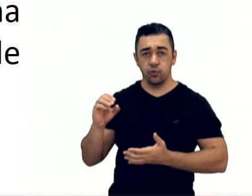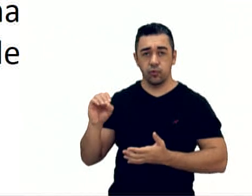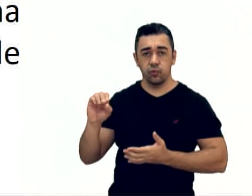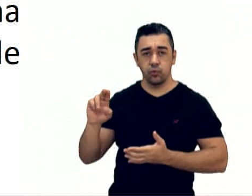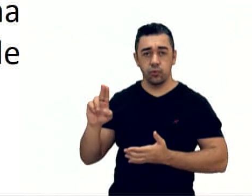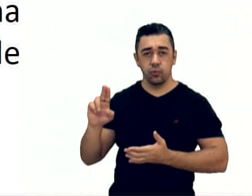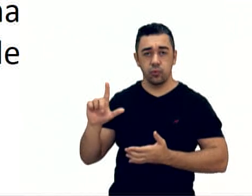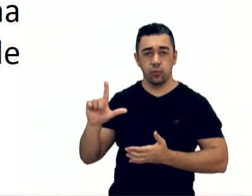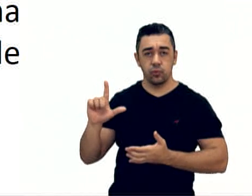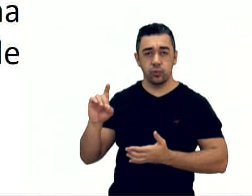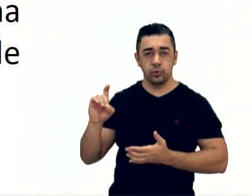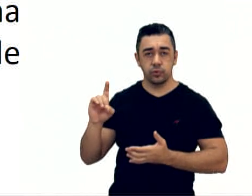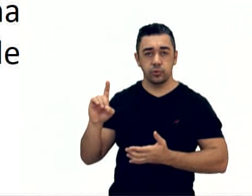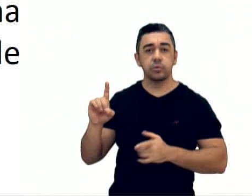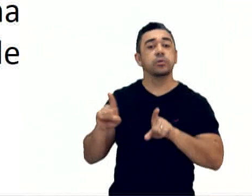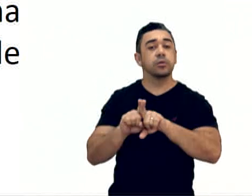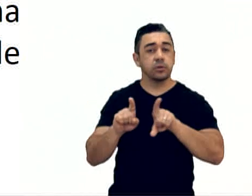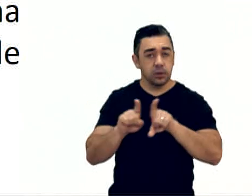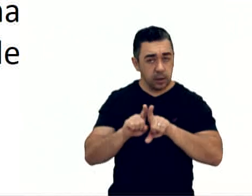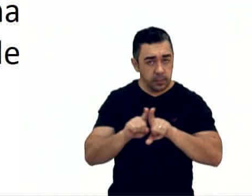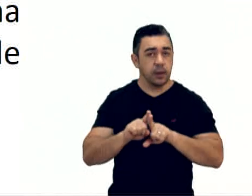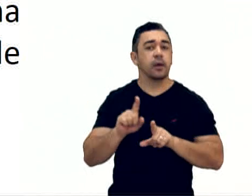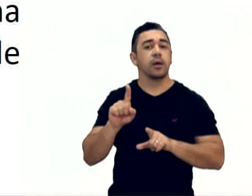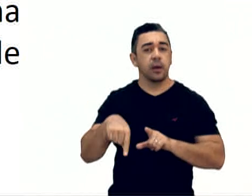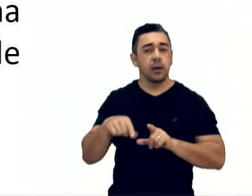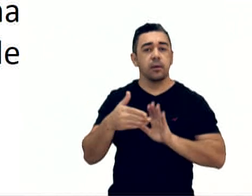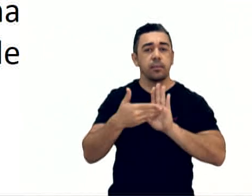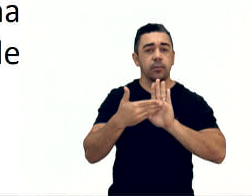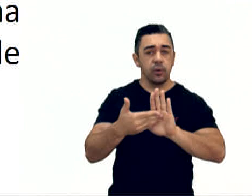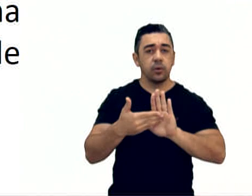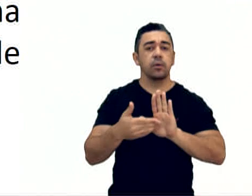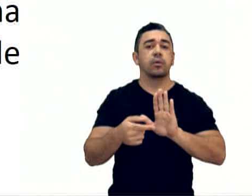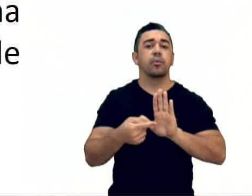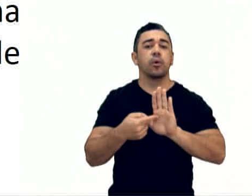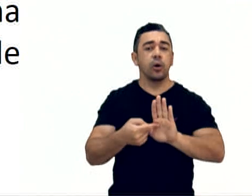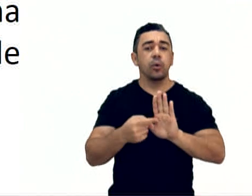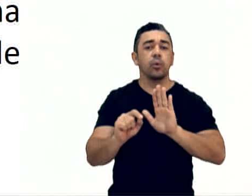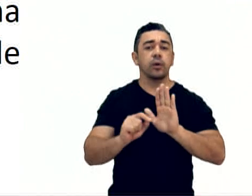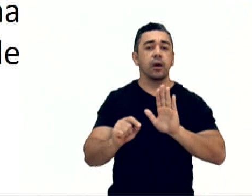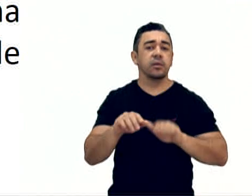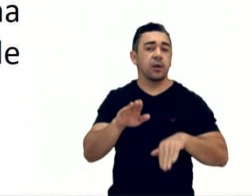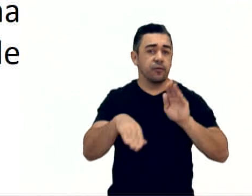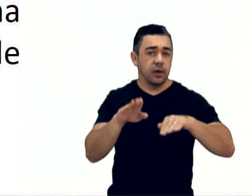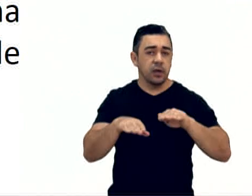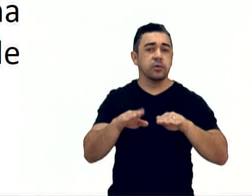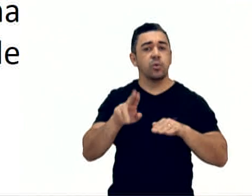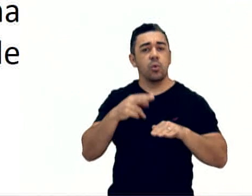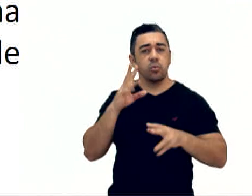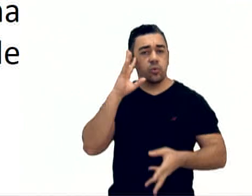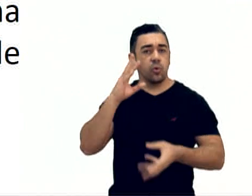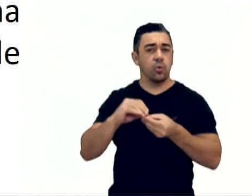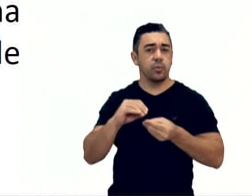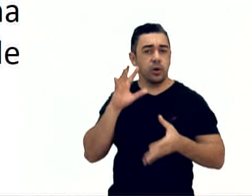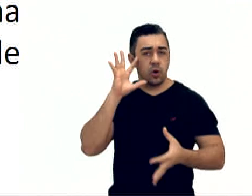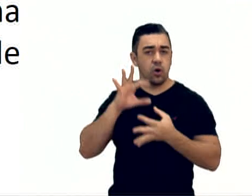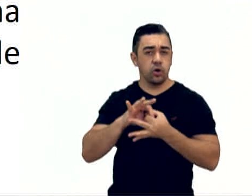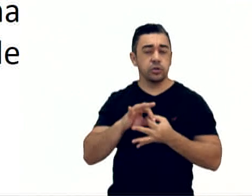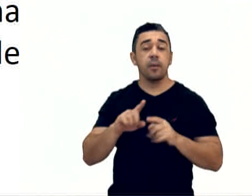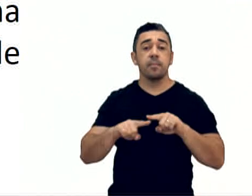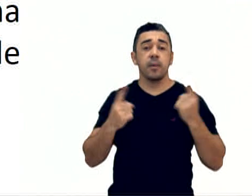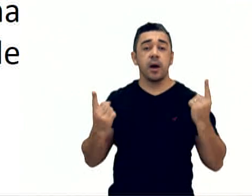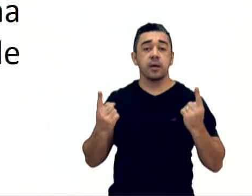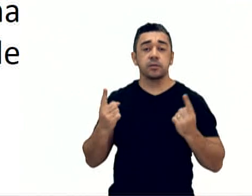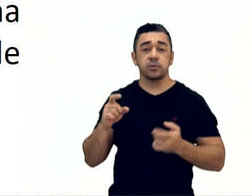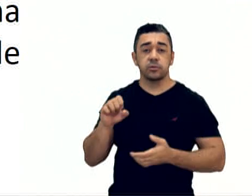esse mesmo sentido, para indicar probabilidade, dedução ou conclusão lógica. Mas o should é uma forma